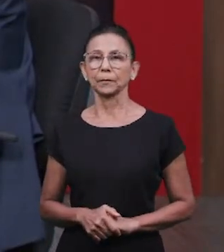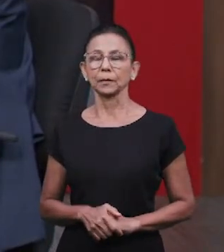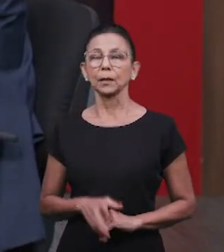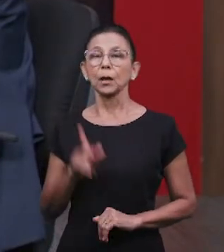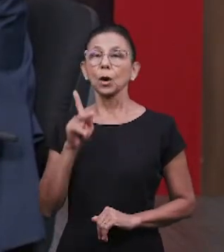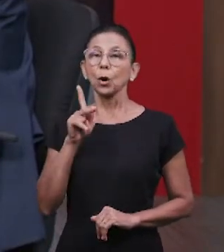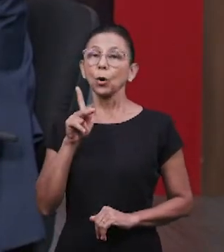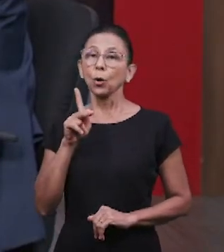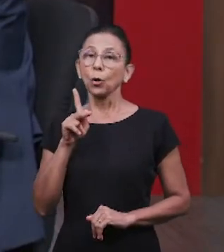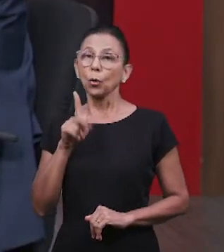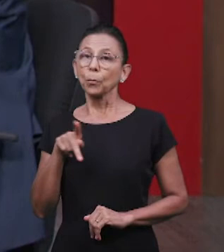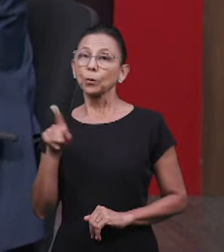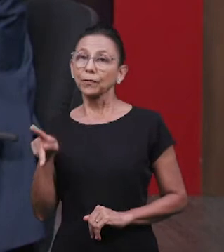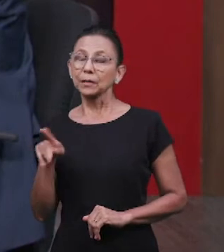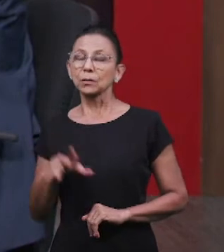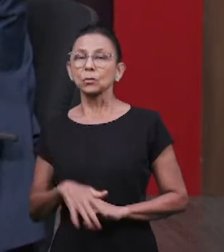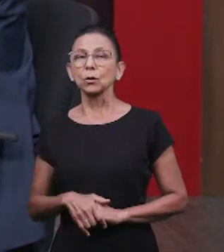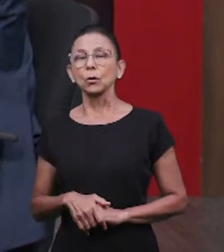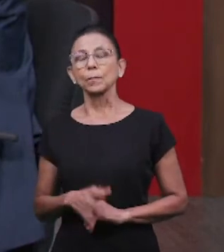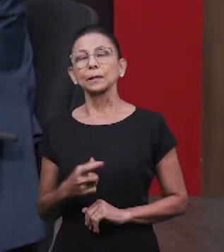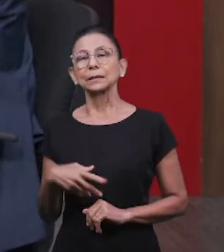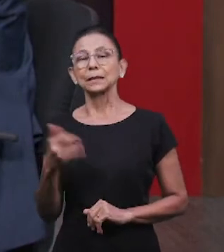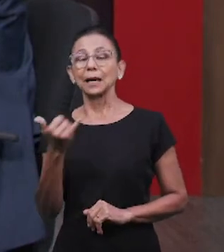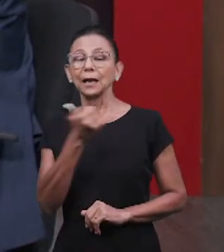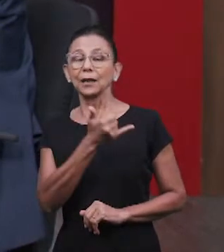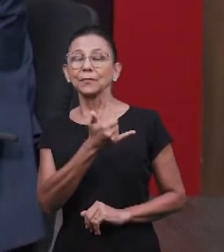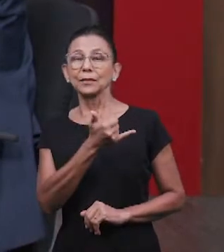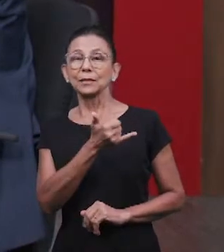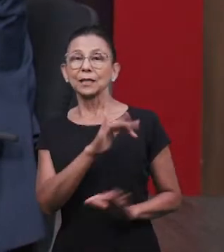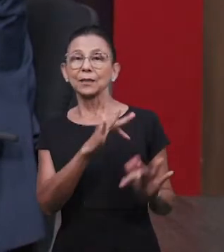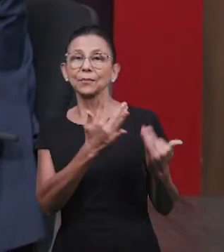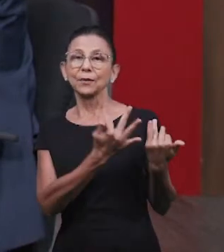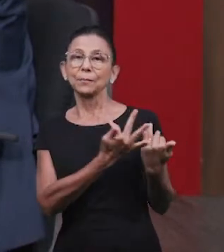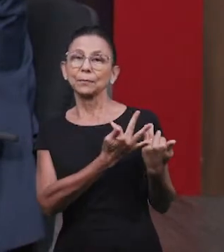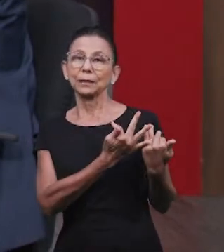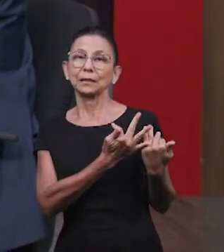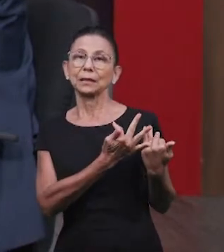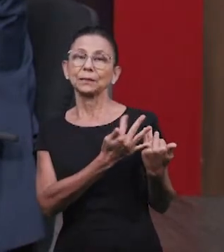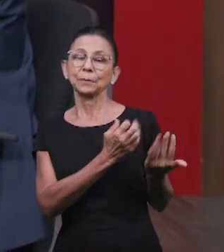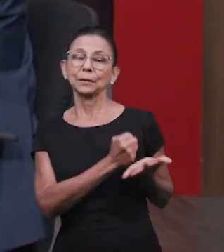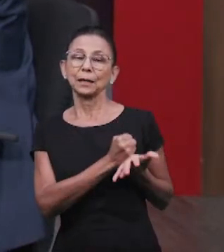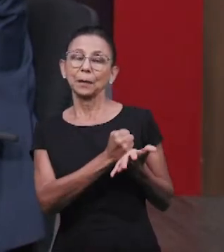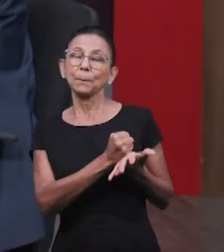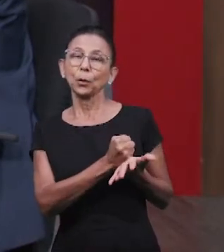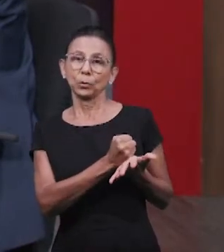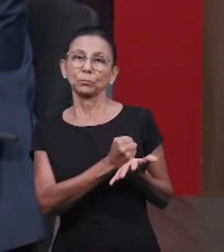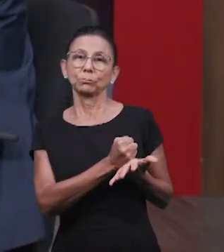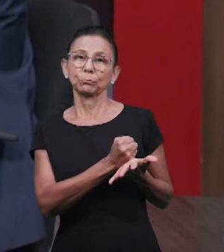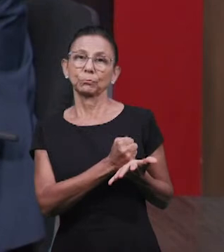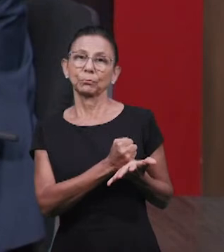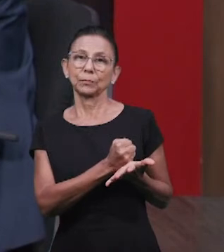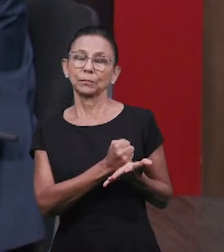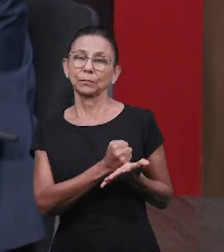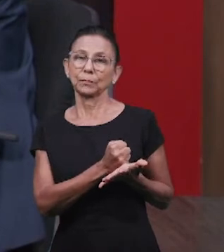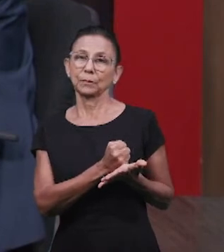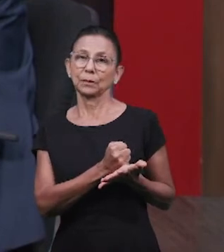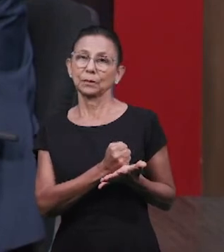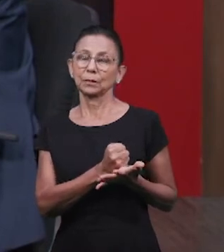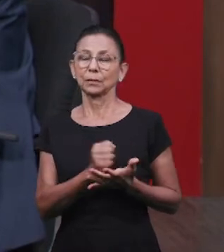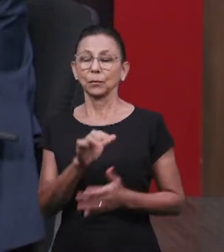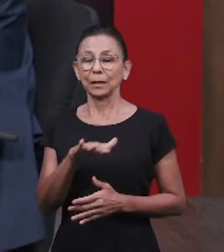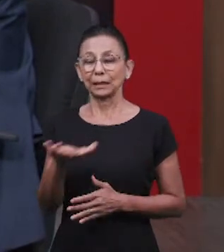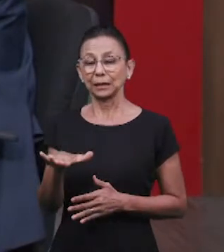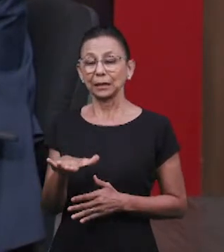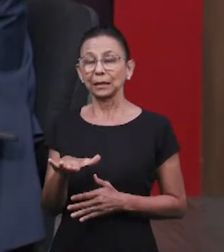estiver com os pais mesmo vão dar esse suporte. Imagina uma criança que vai estar sentada com os pais. Então, isso também depende